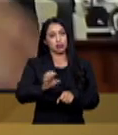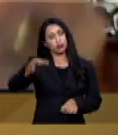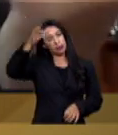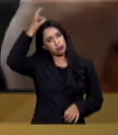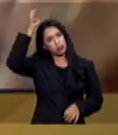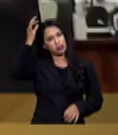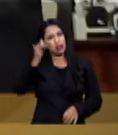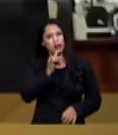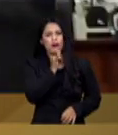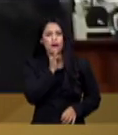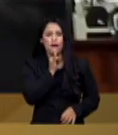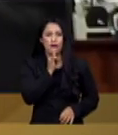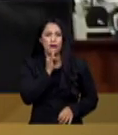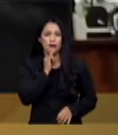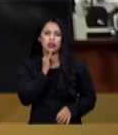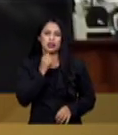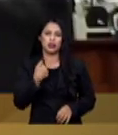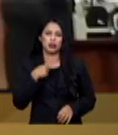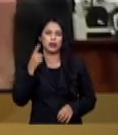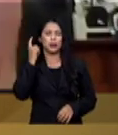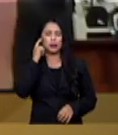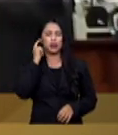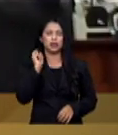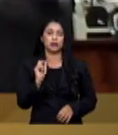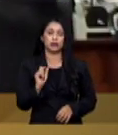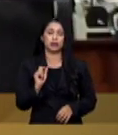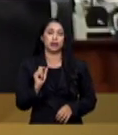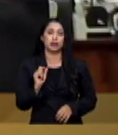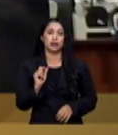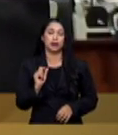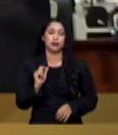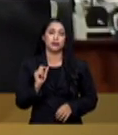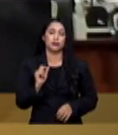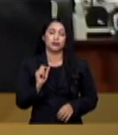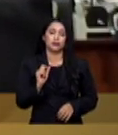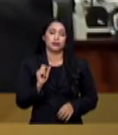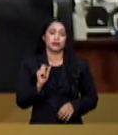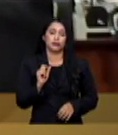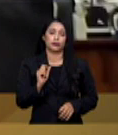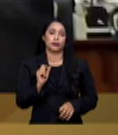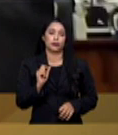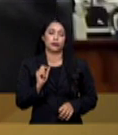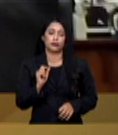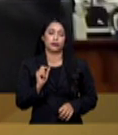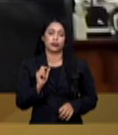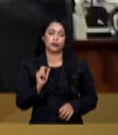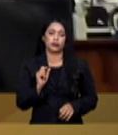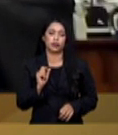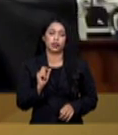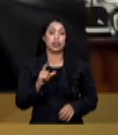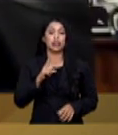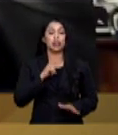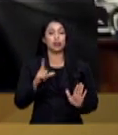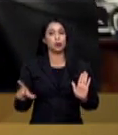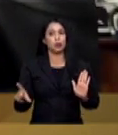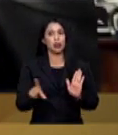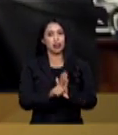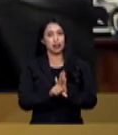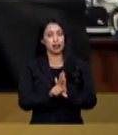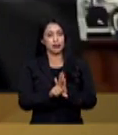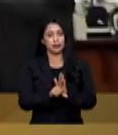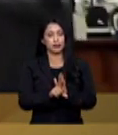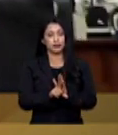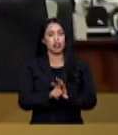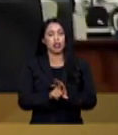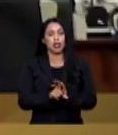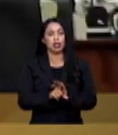Espírito Santo. O exemplo que parece assim colocar uma aporia é aquele em que uma lei eleitoral